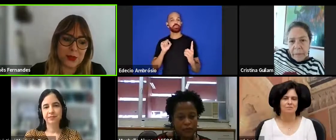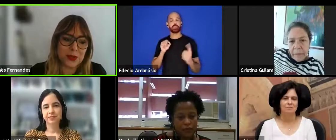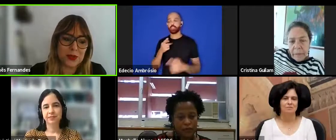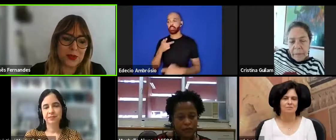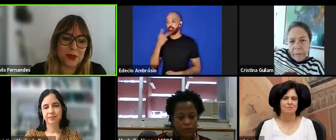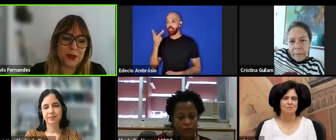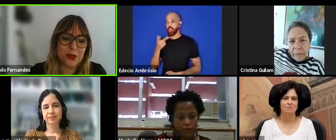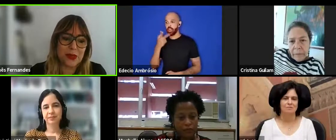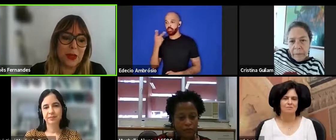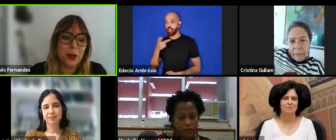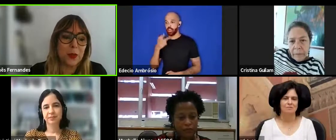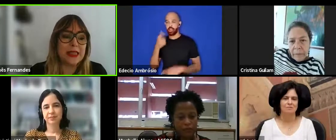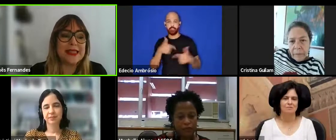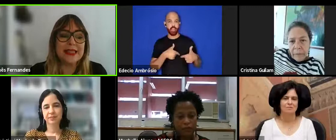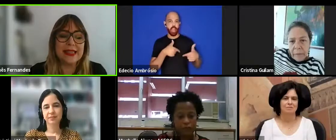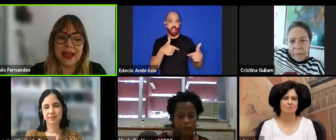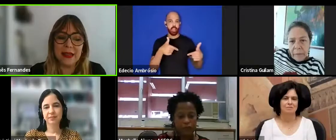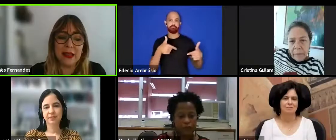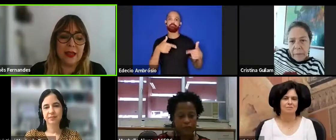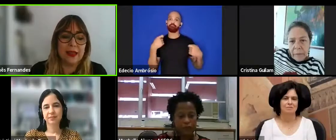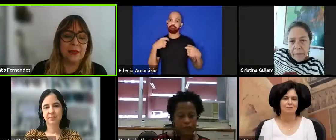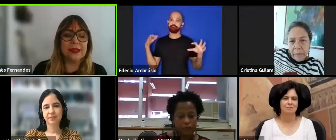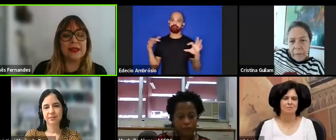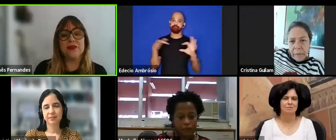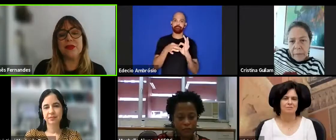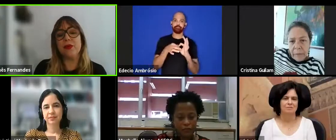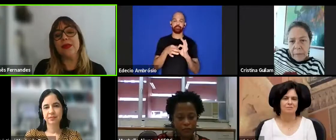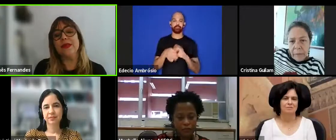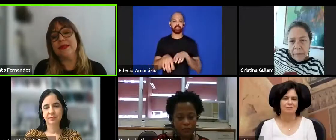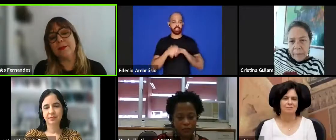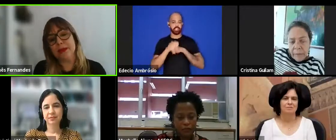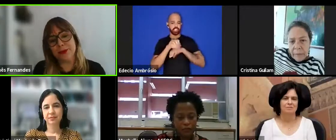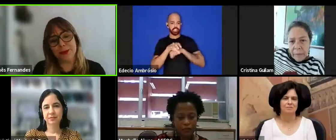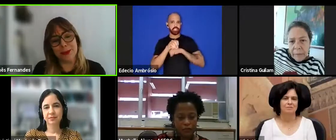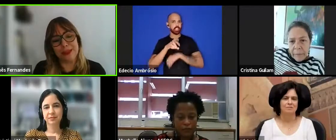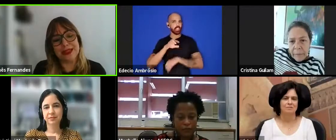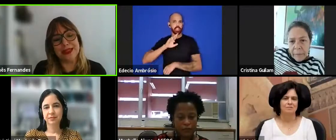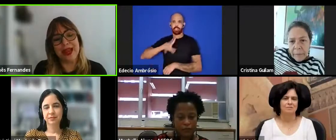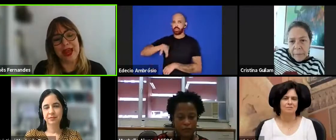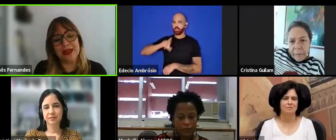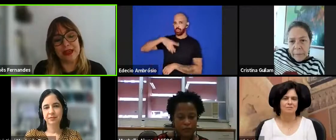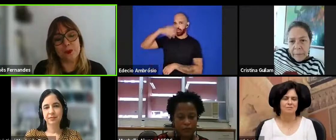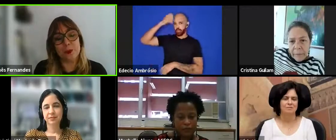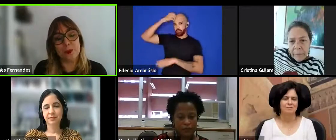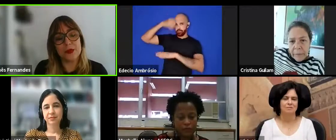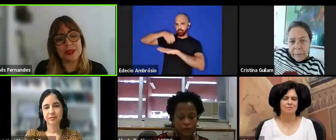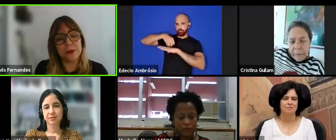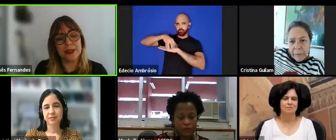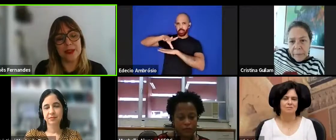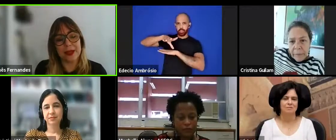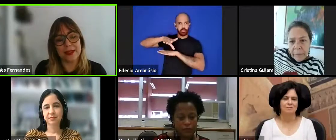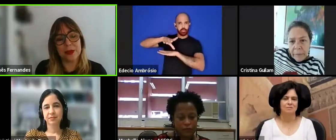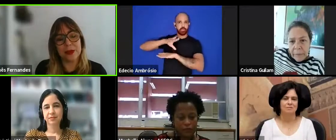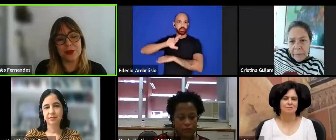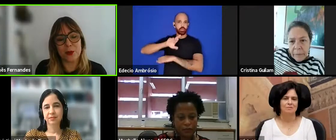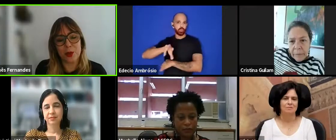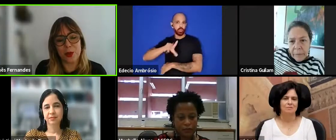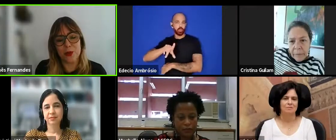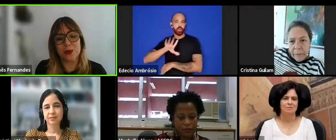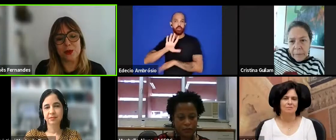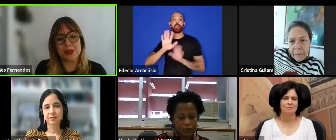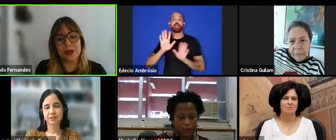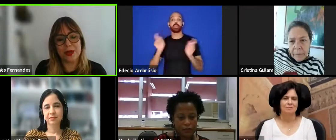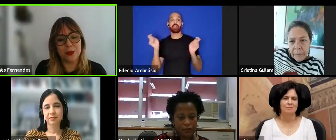que fazemos. Porque ensinar não é transferir conhecimento, mas criar as possibilidades para a